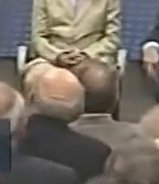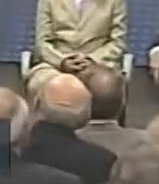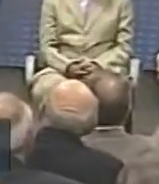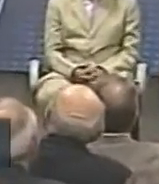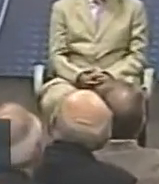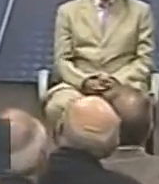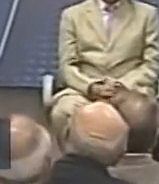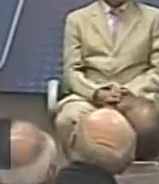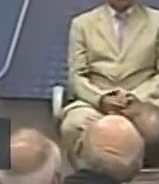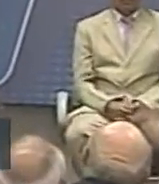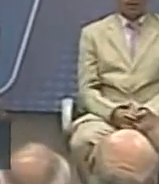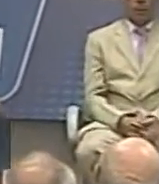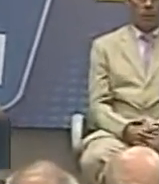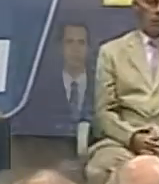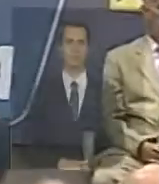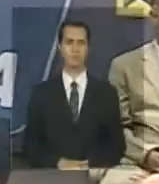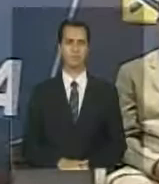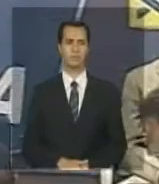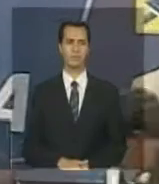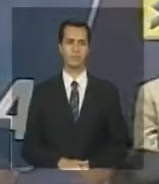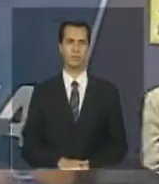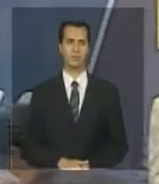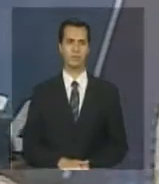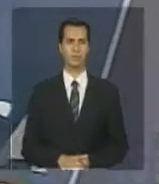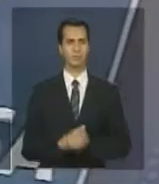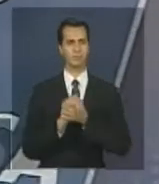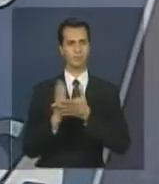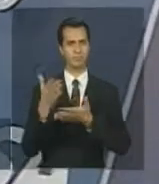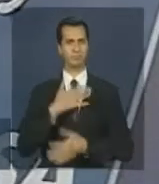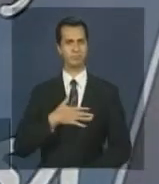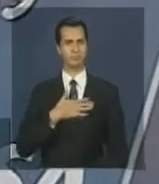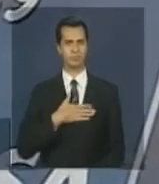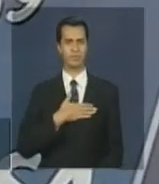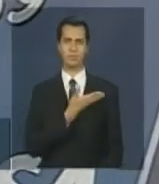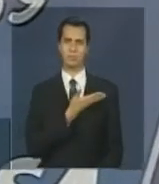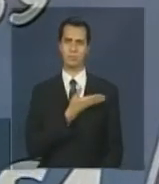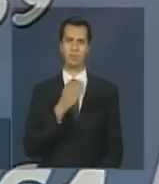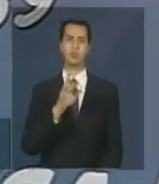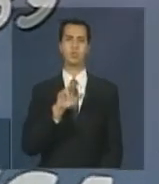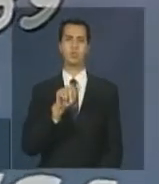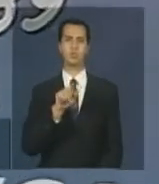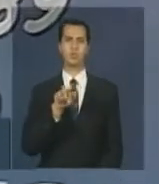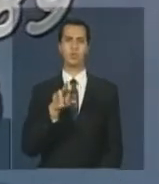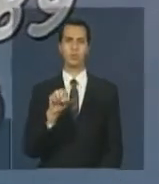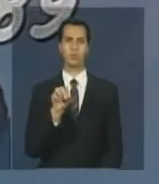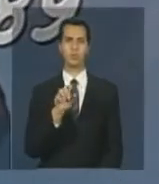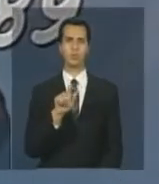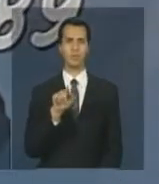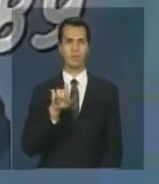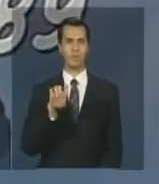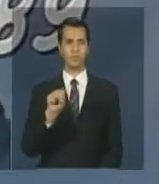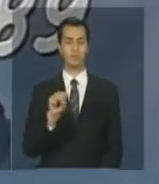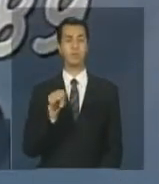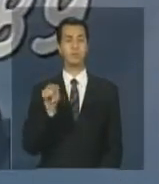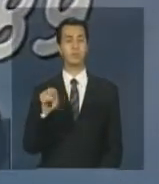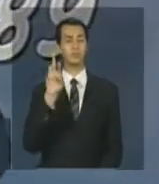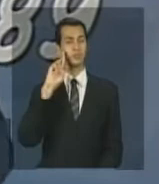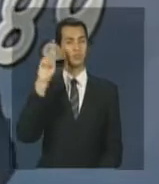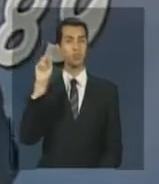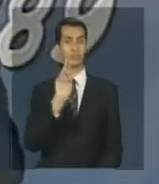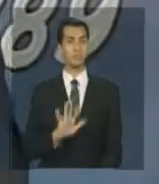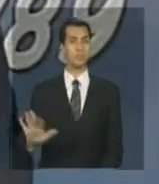o meu prezado amigo Rogério Guedes diretor geral do Sesi Pan